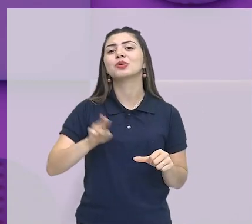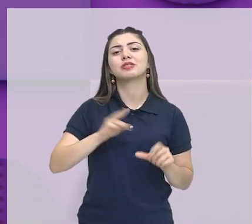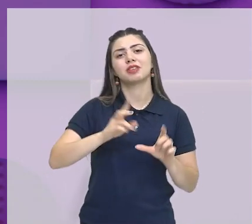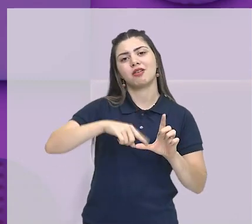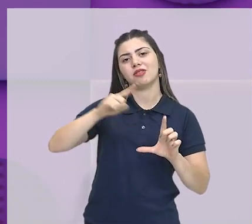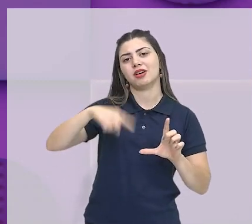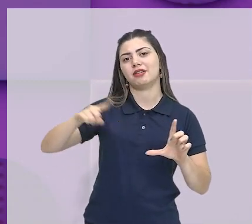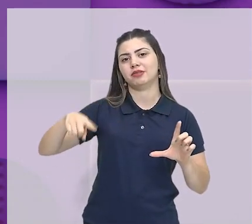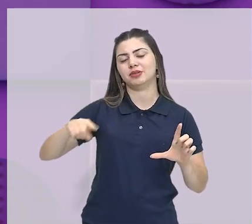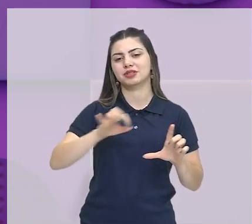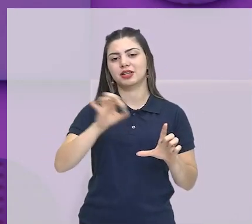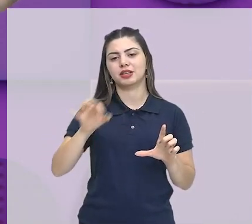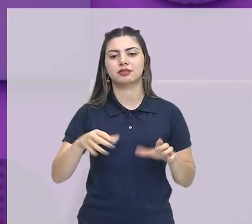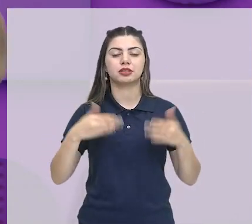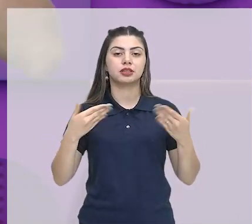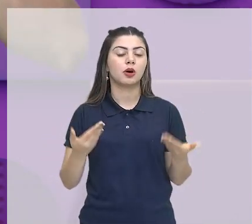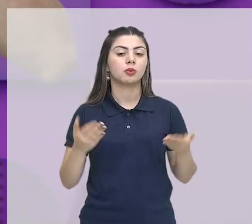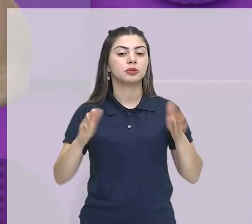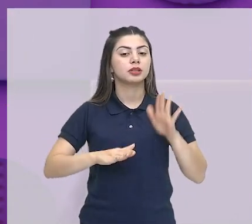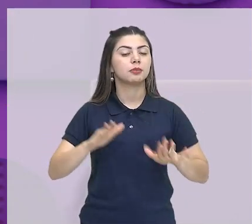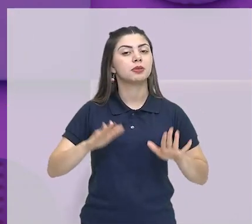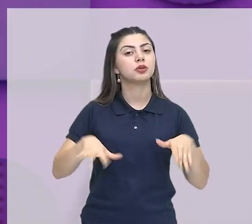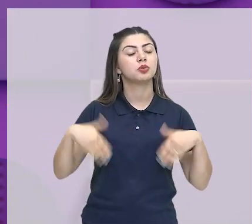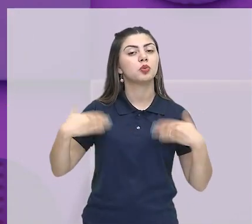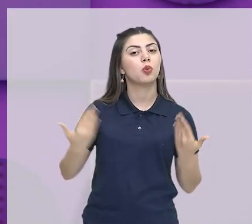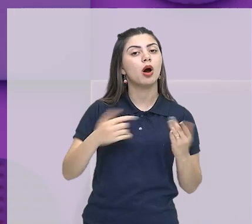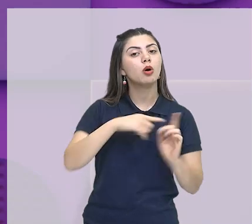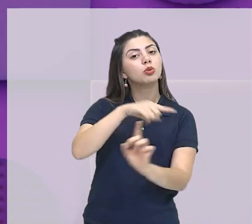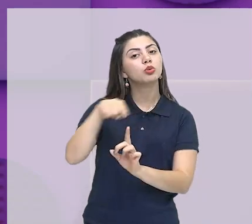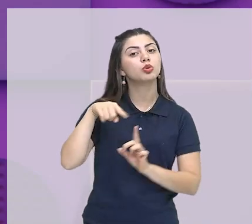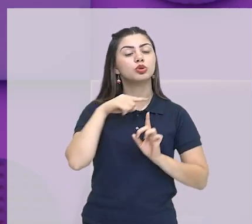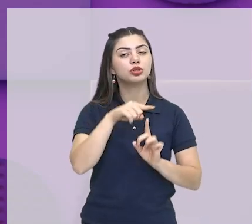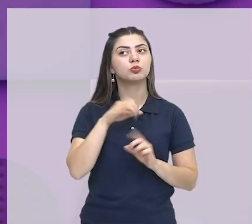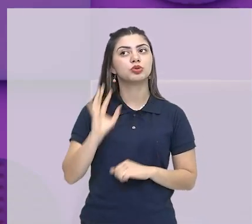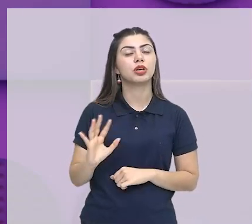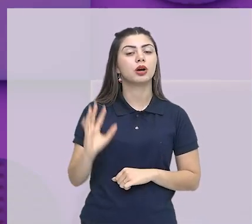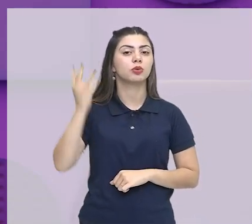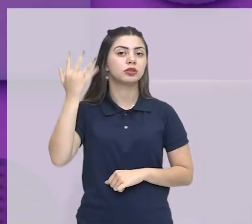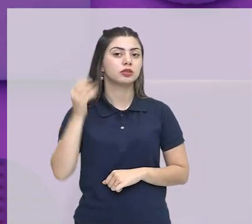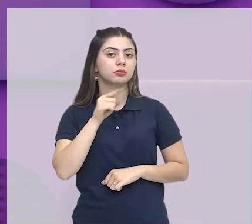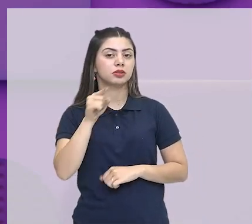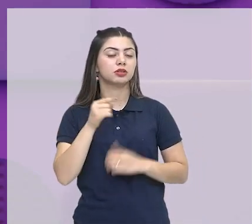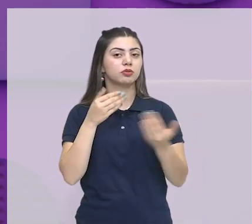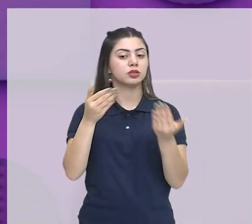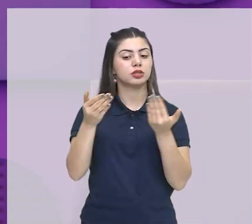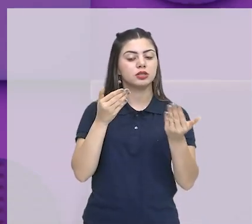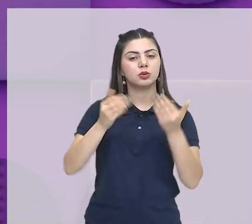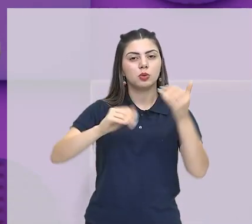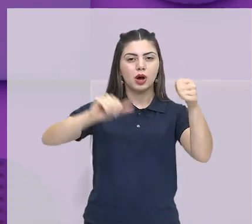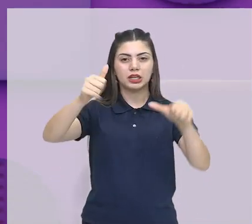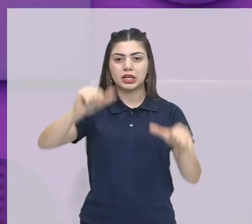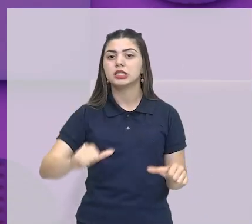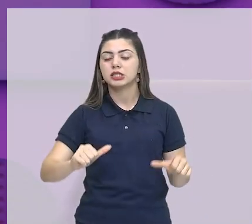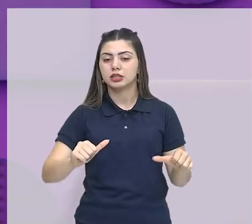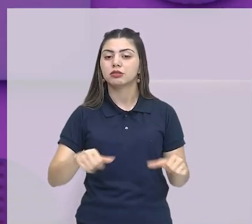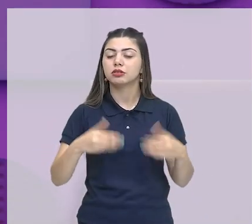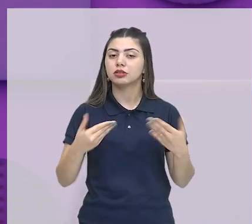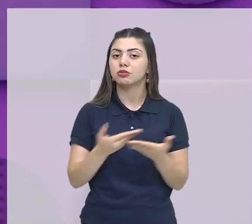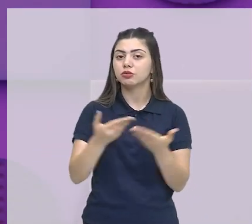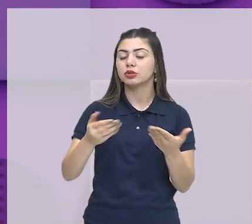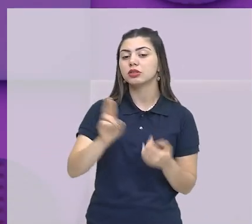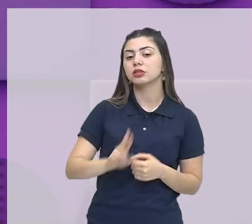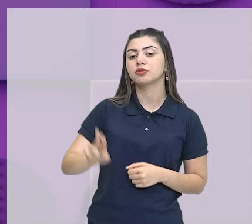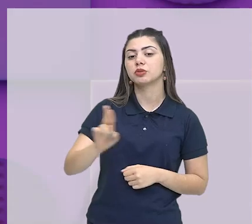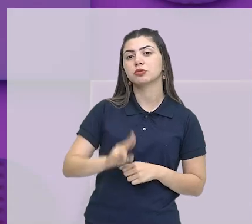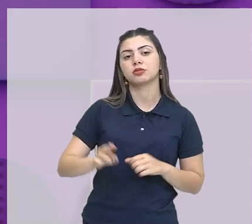do gráfico. Aí, dependendo da natureza do fenômeno que você está fazendo a análise, o estudo, você vai